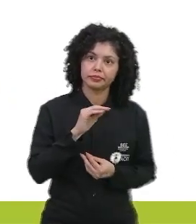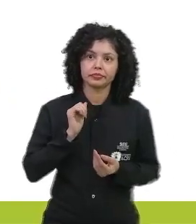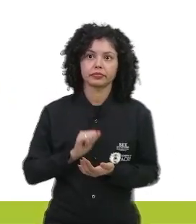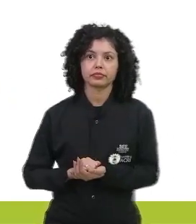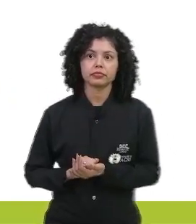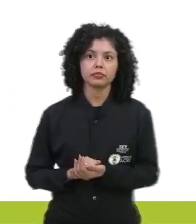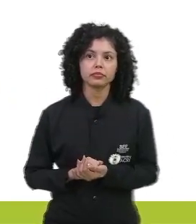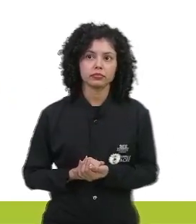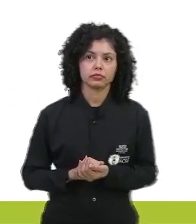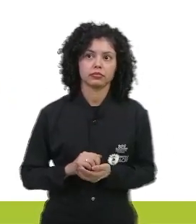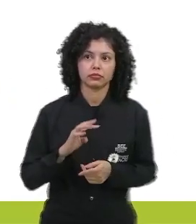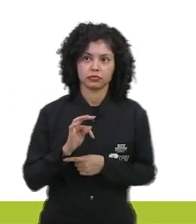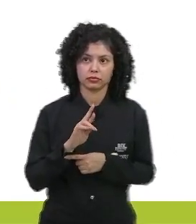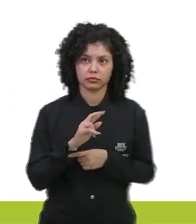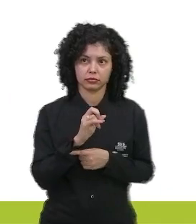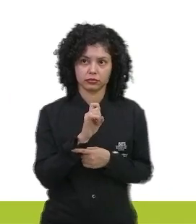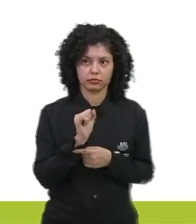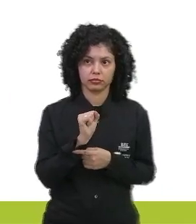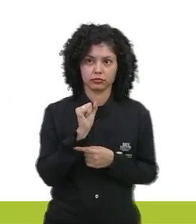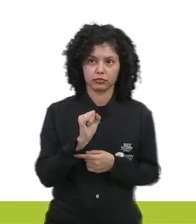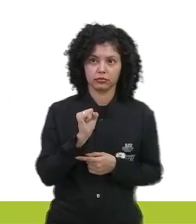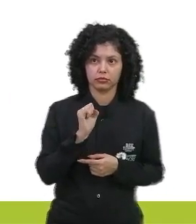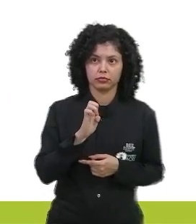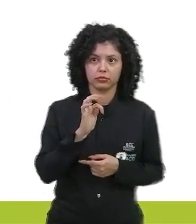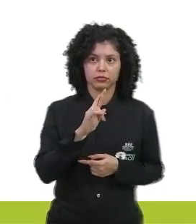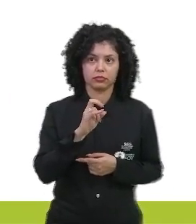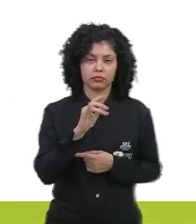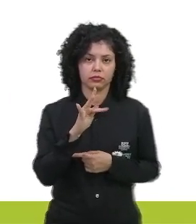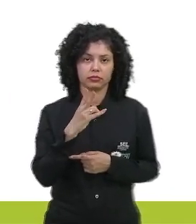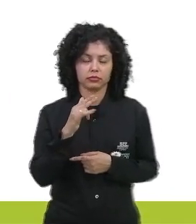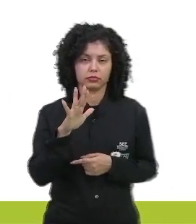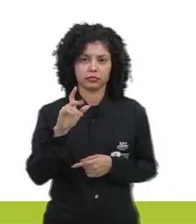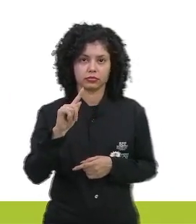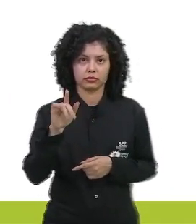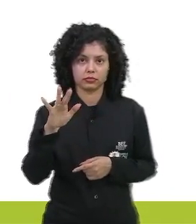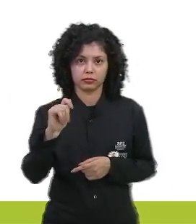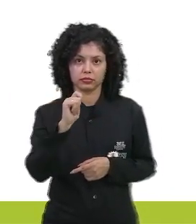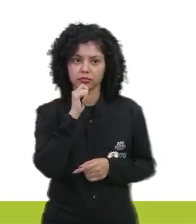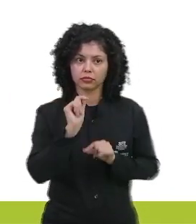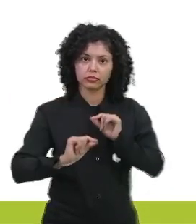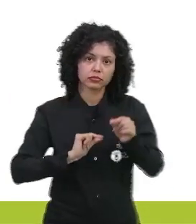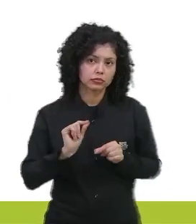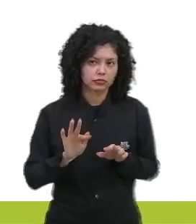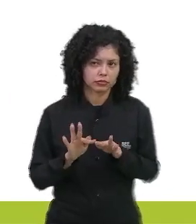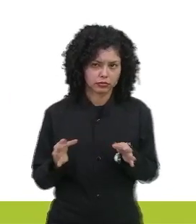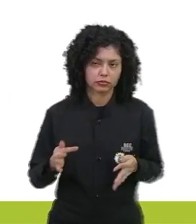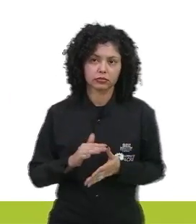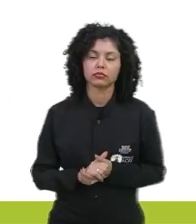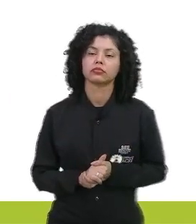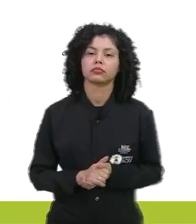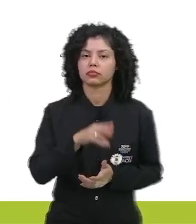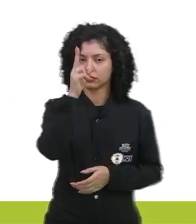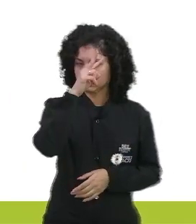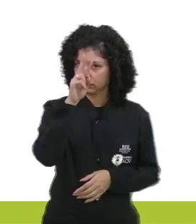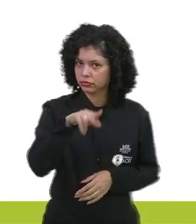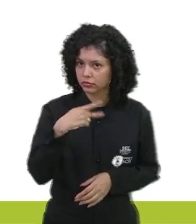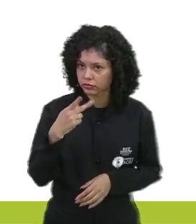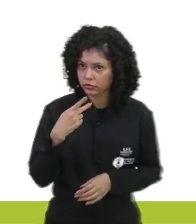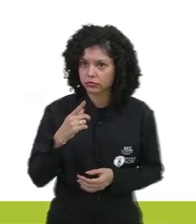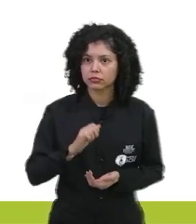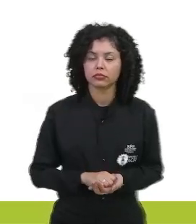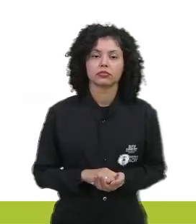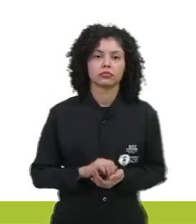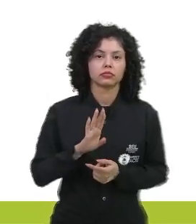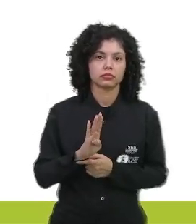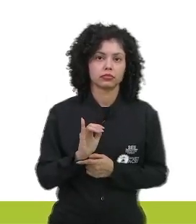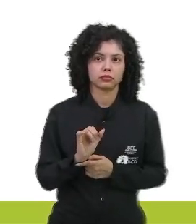de transesterificação. Nome difícil, mas é uma reação muito simples. Lembra que eu falei que o